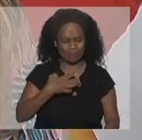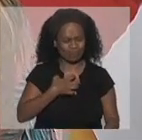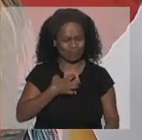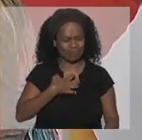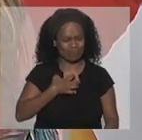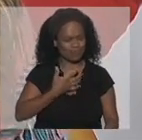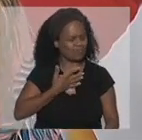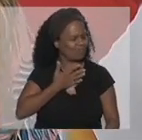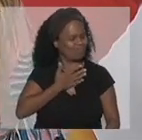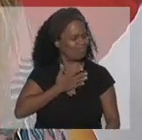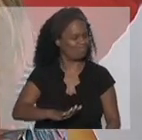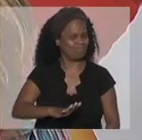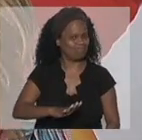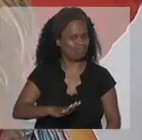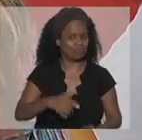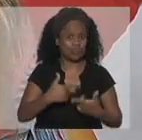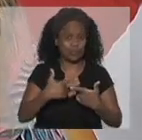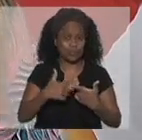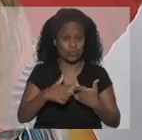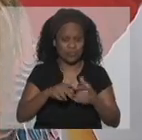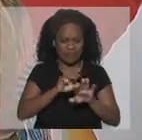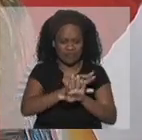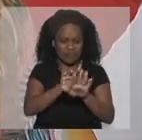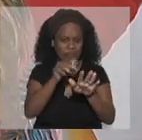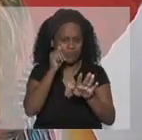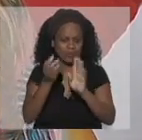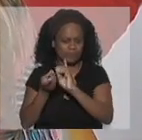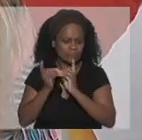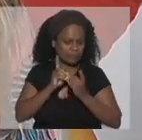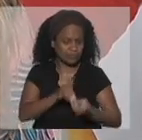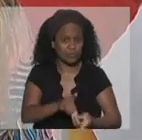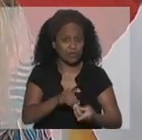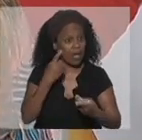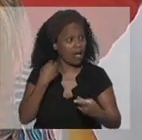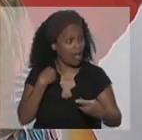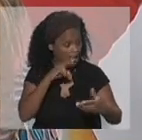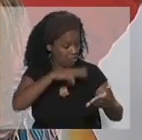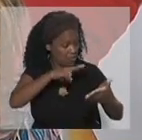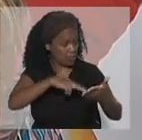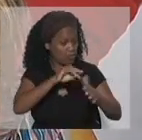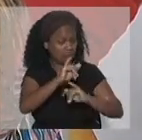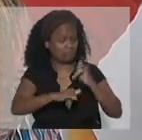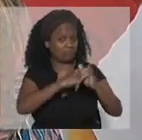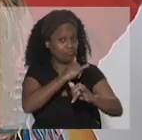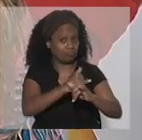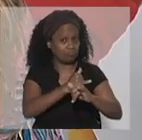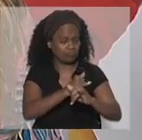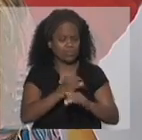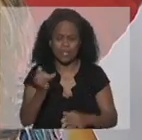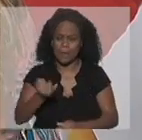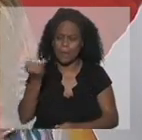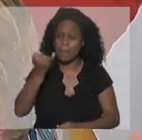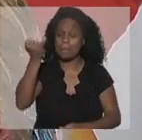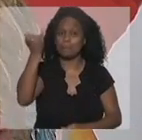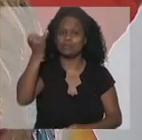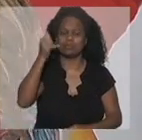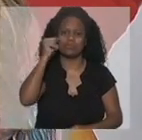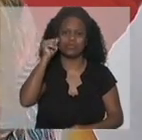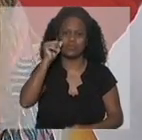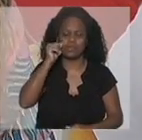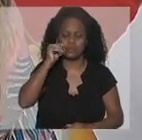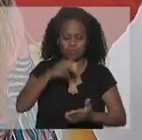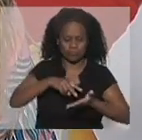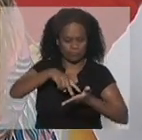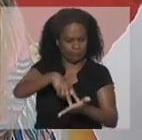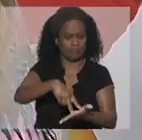ela se sentiu ofendida. Muitas mulheres foram contra ela. Eu li isso também nas redes sociais. E eu acho importante o papel da